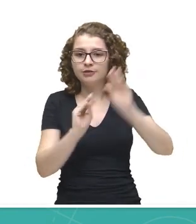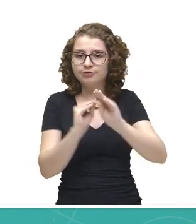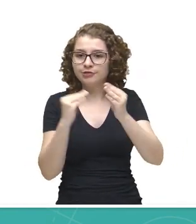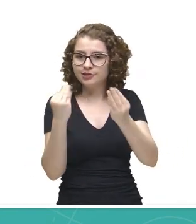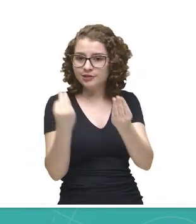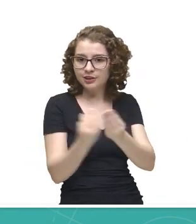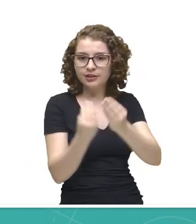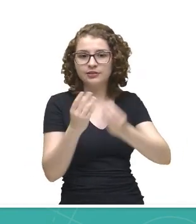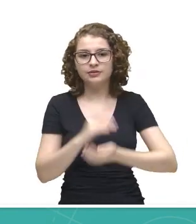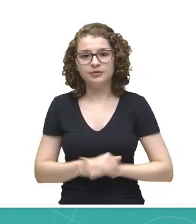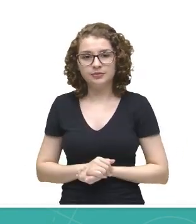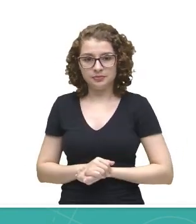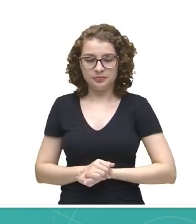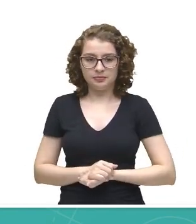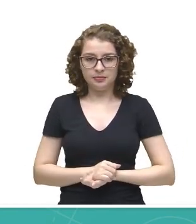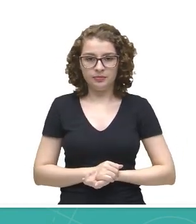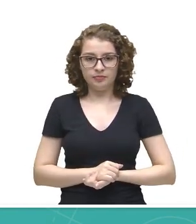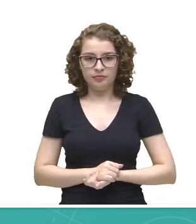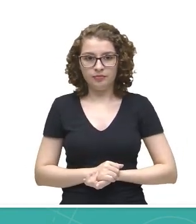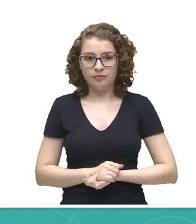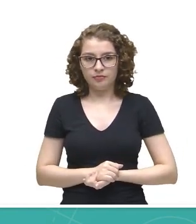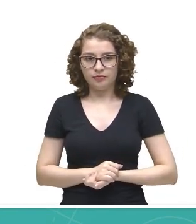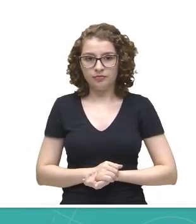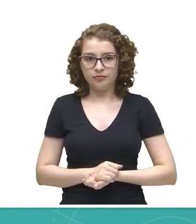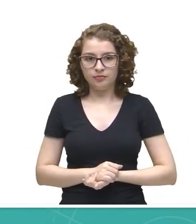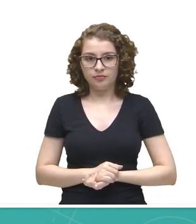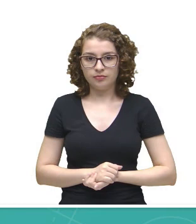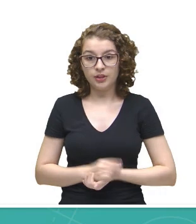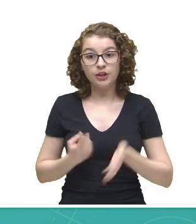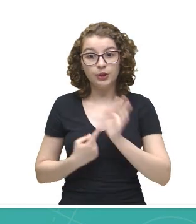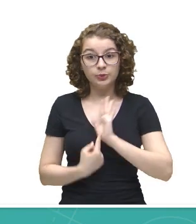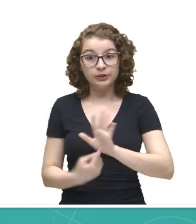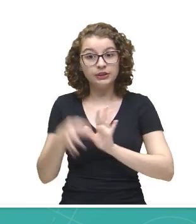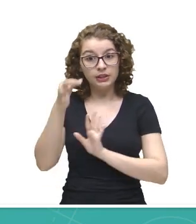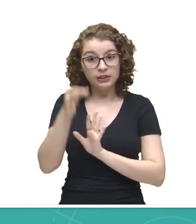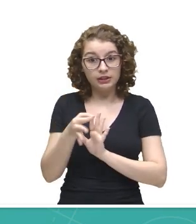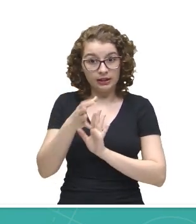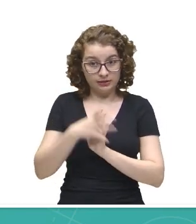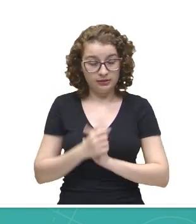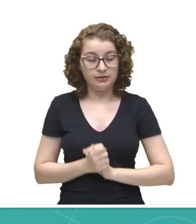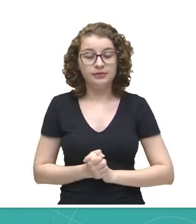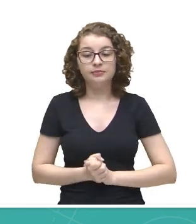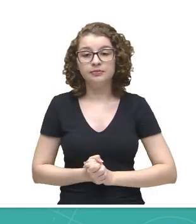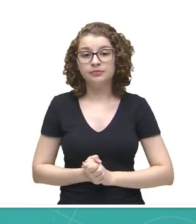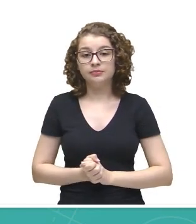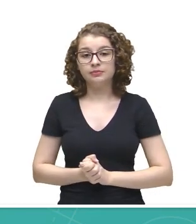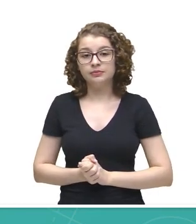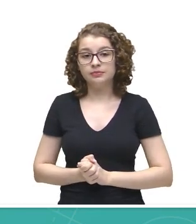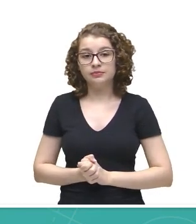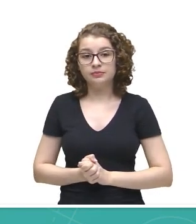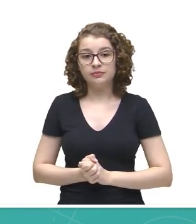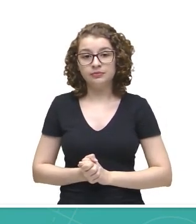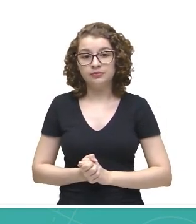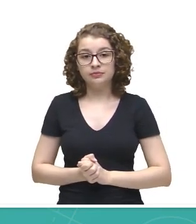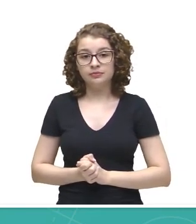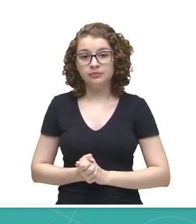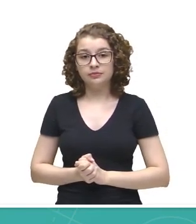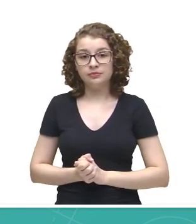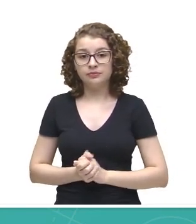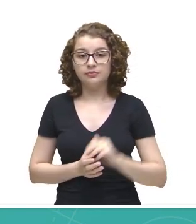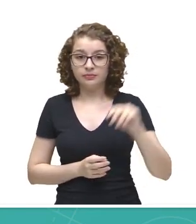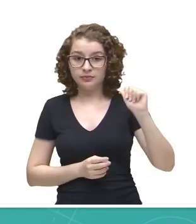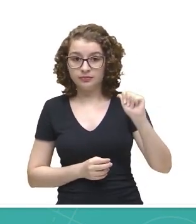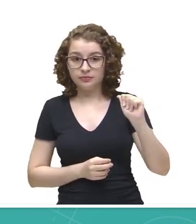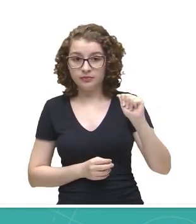resposta correta da nossa primeira questão. Né? Vamos observar aí novamente no nosso gabarito. Olha só,